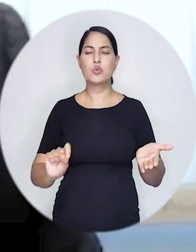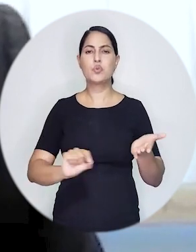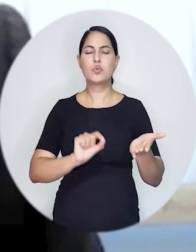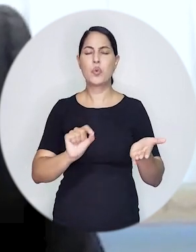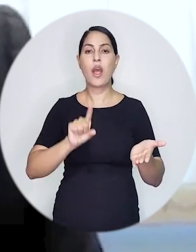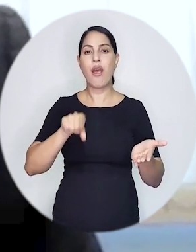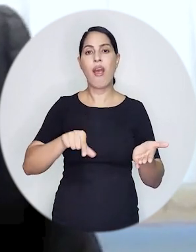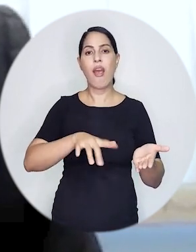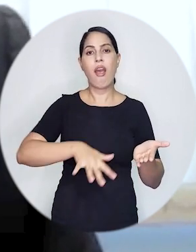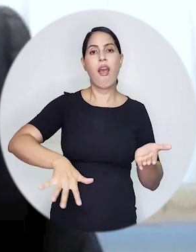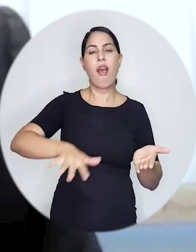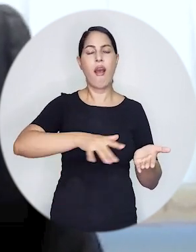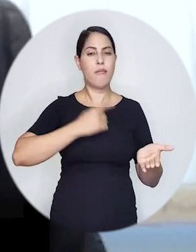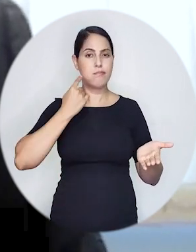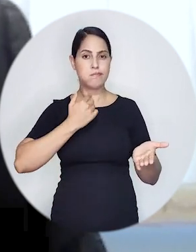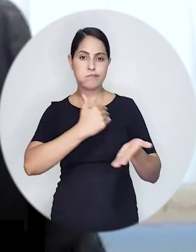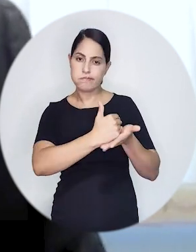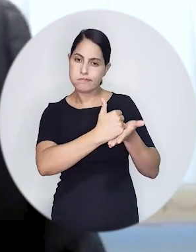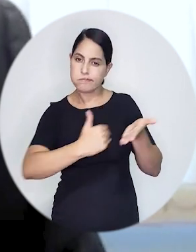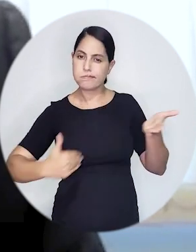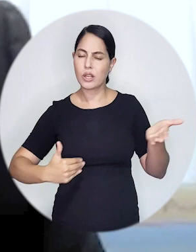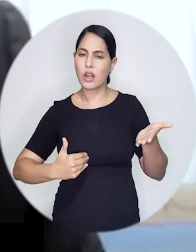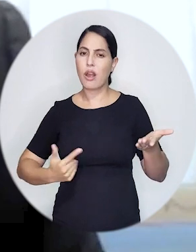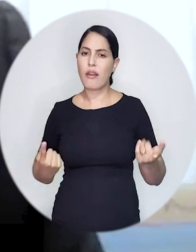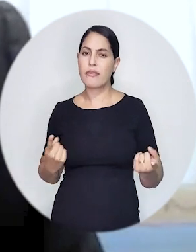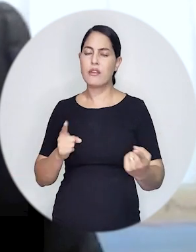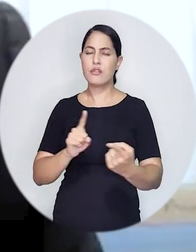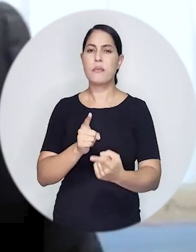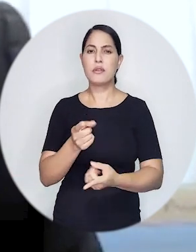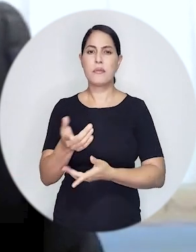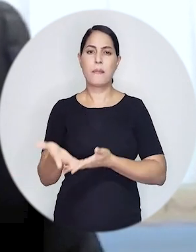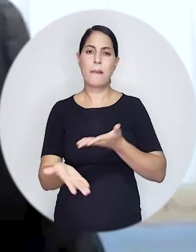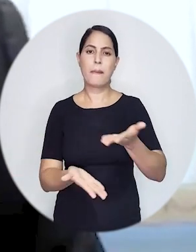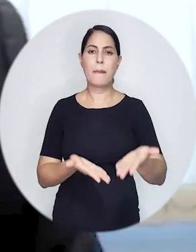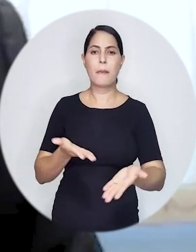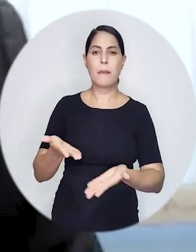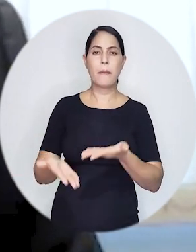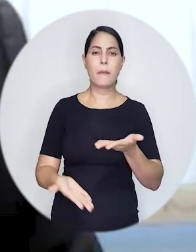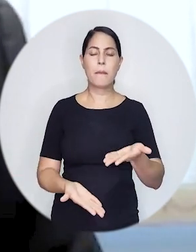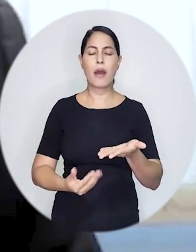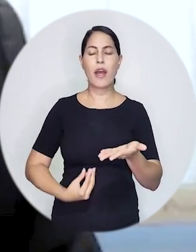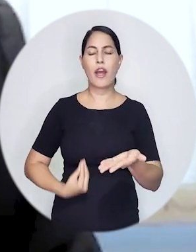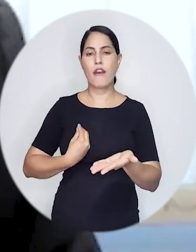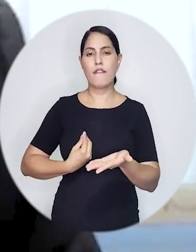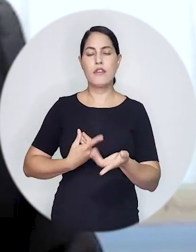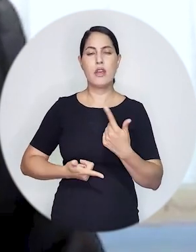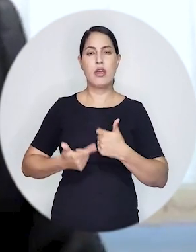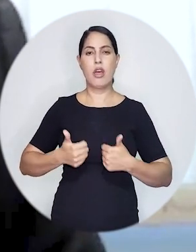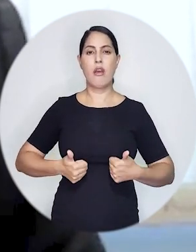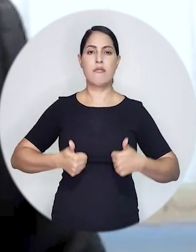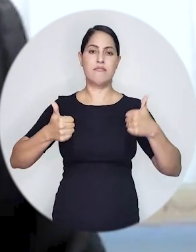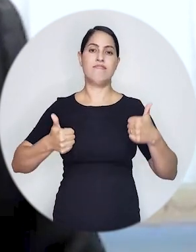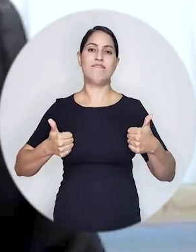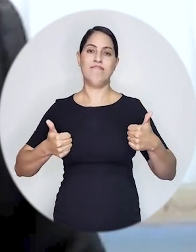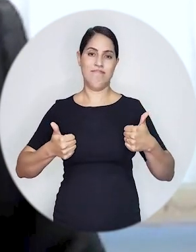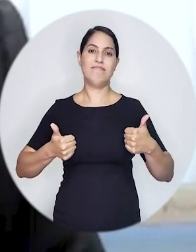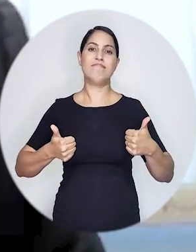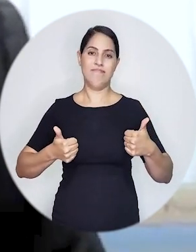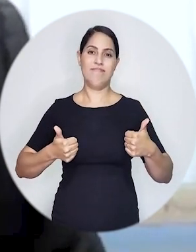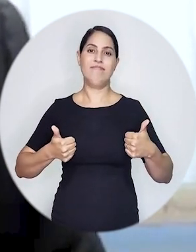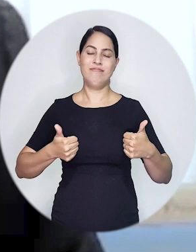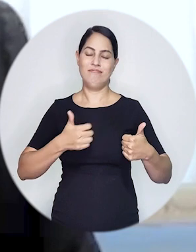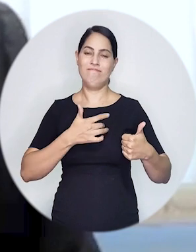interface que o Conselho Federal faz com a advocacia no que diz respeito ao bom atendimento,